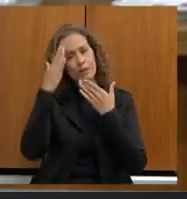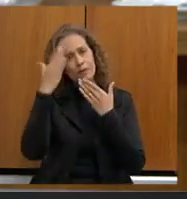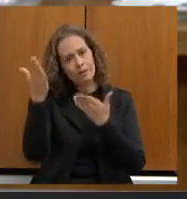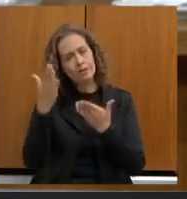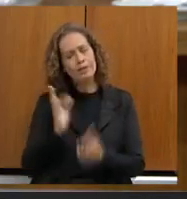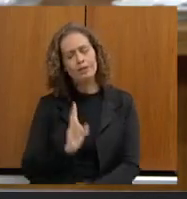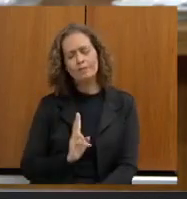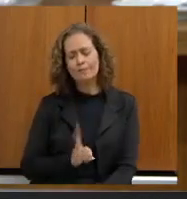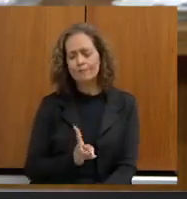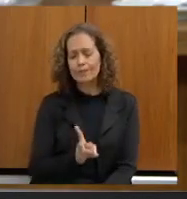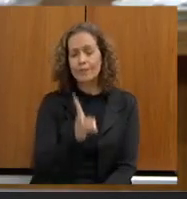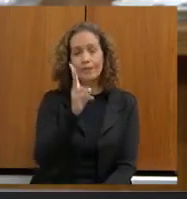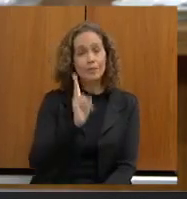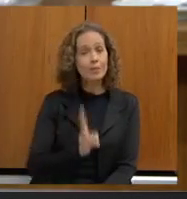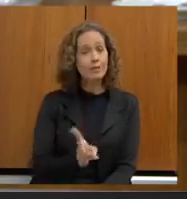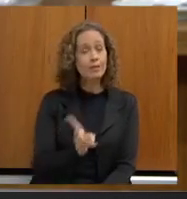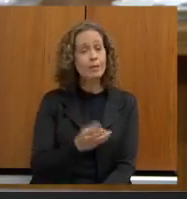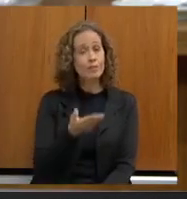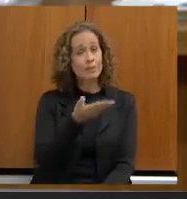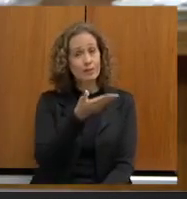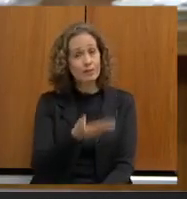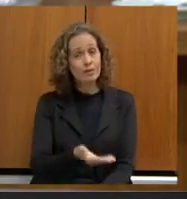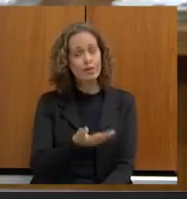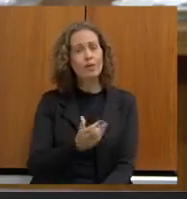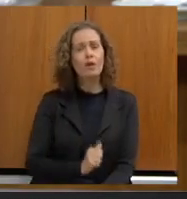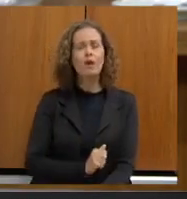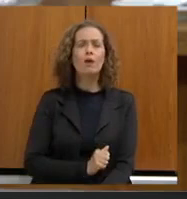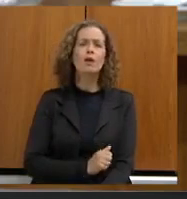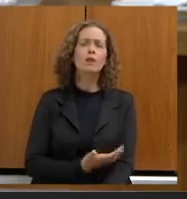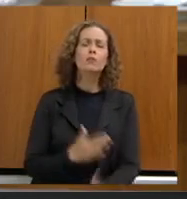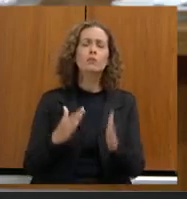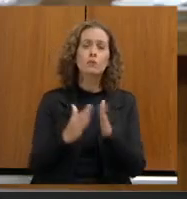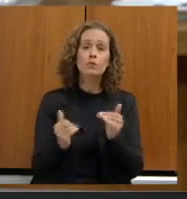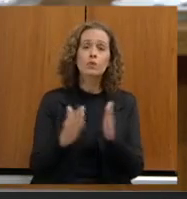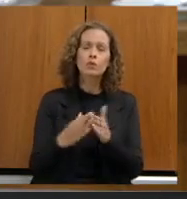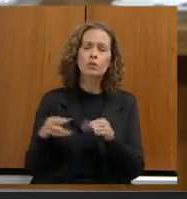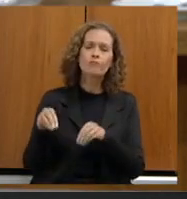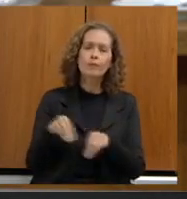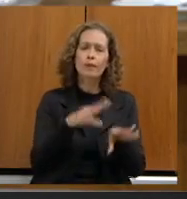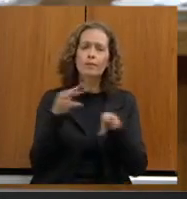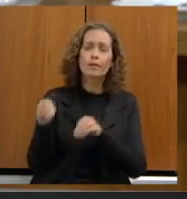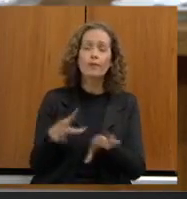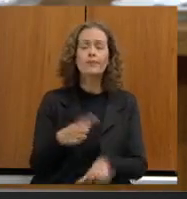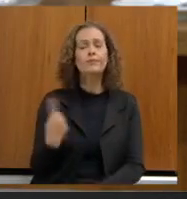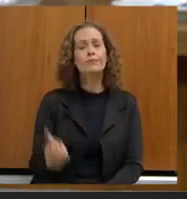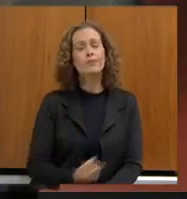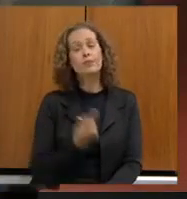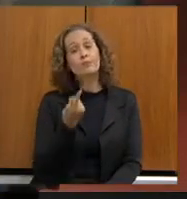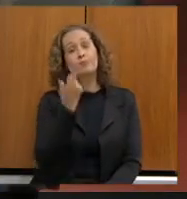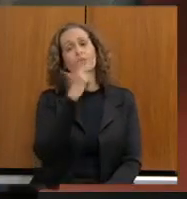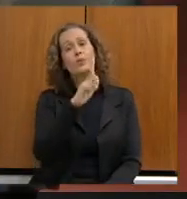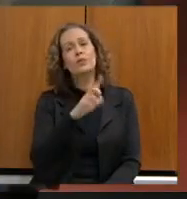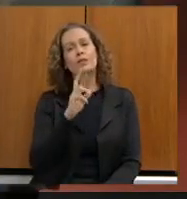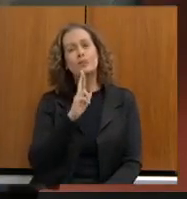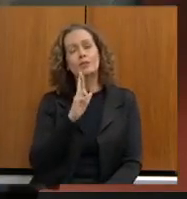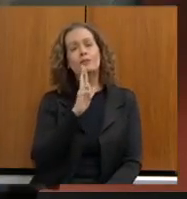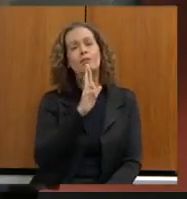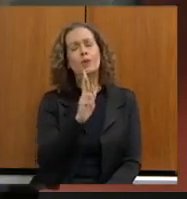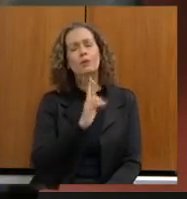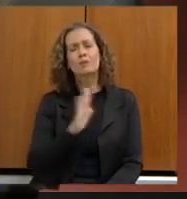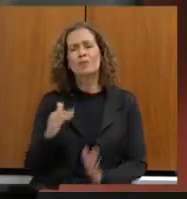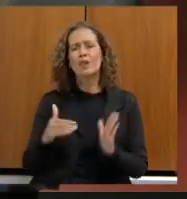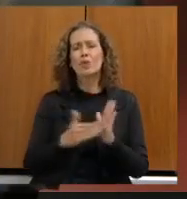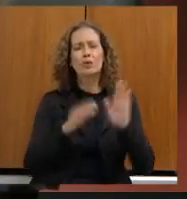sempre republicana como a senhora leva as demandas para que a gente possa encontrar uma solução para todos aqueles